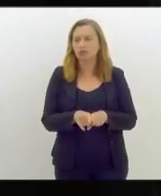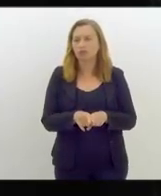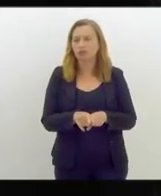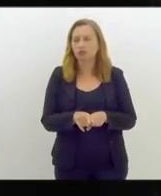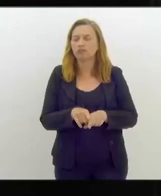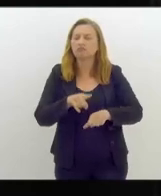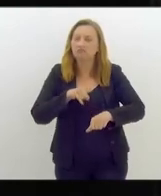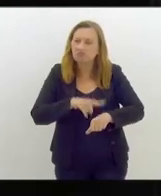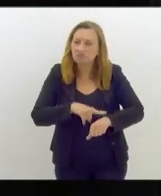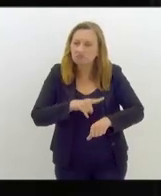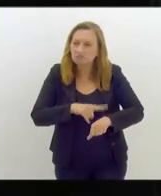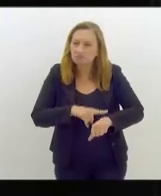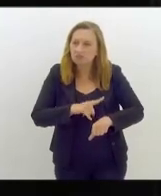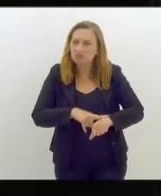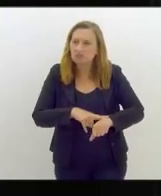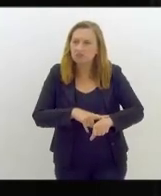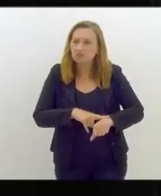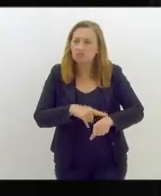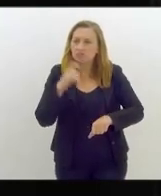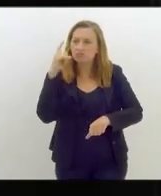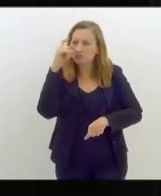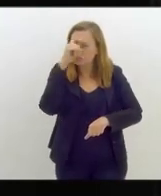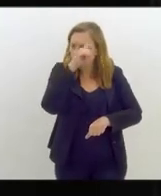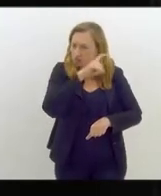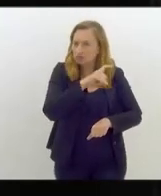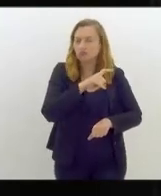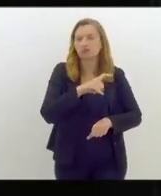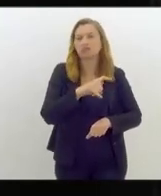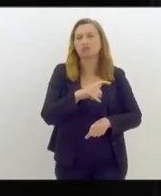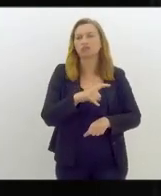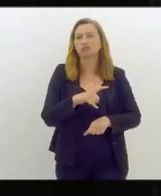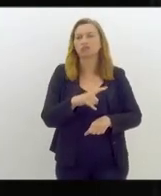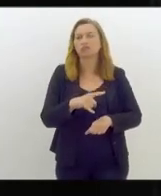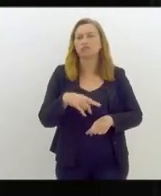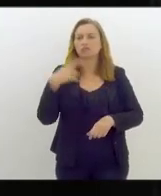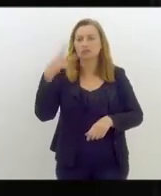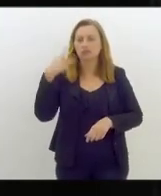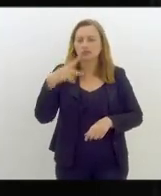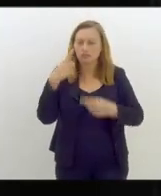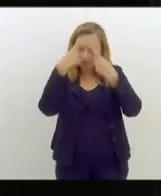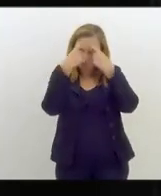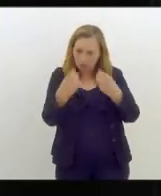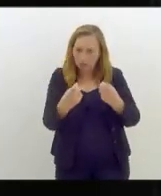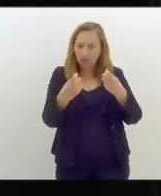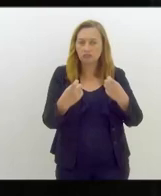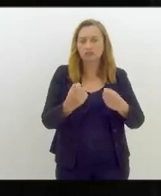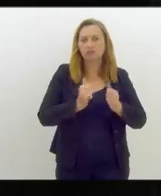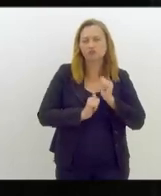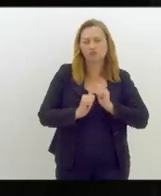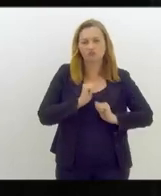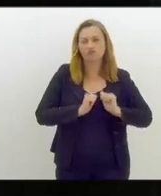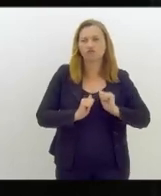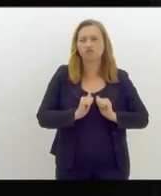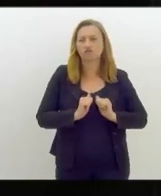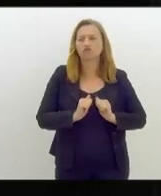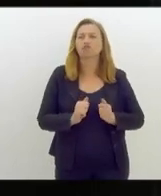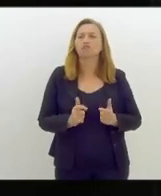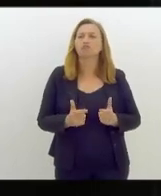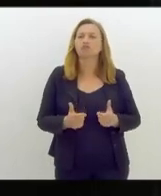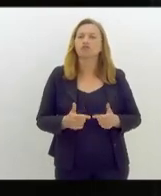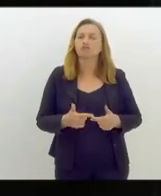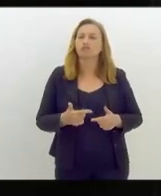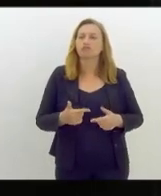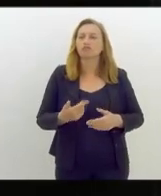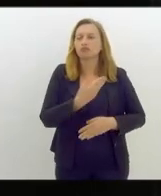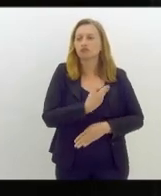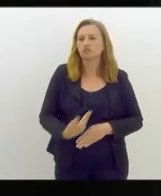num momento crucial onde o negacionismo, a política da violência, a política do ódio ganhou espaço no